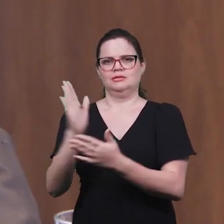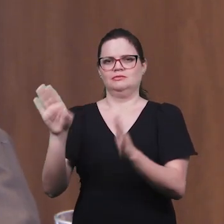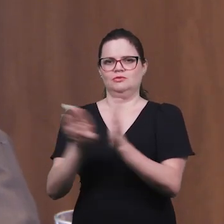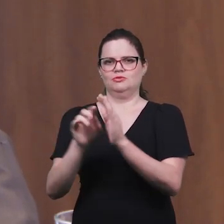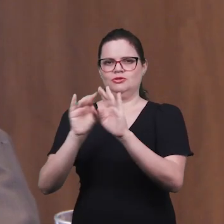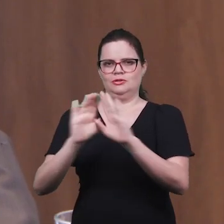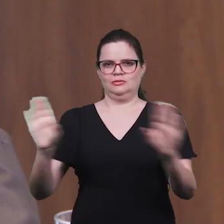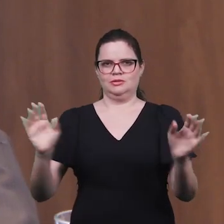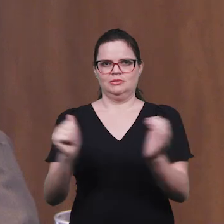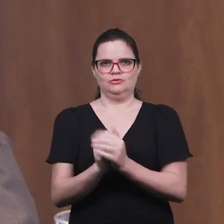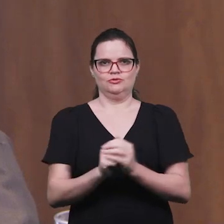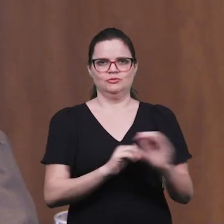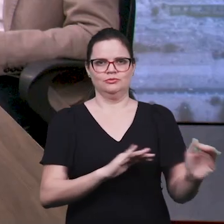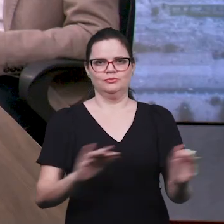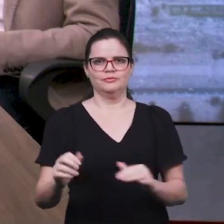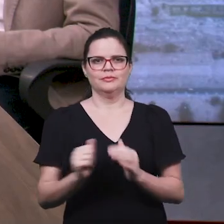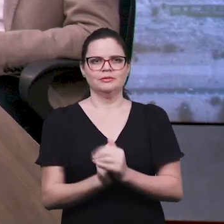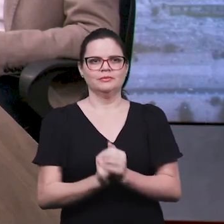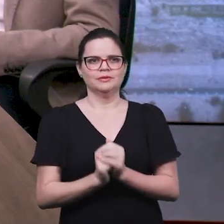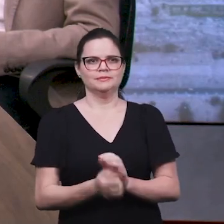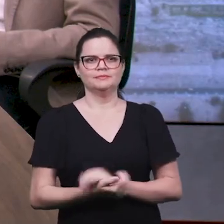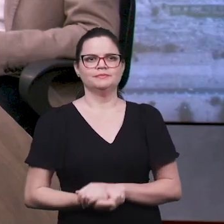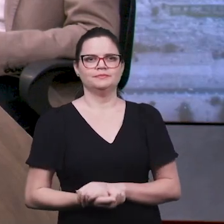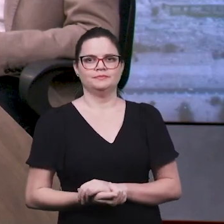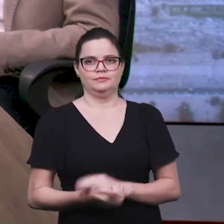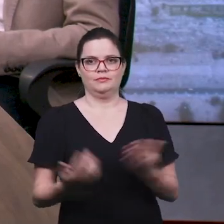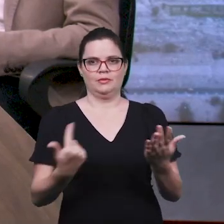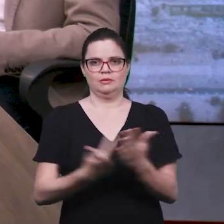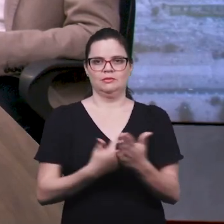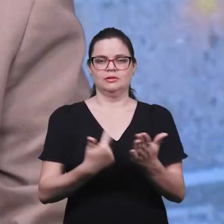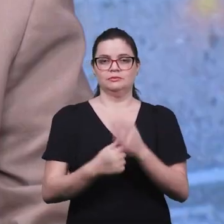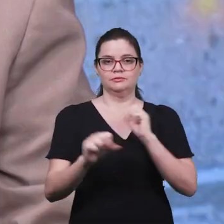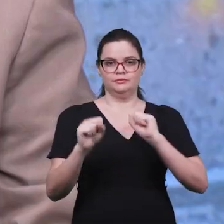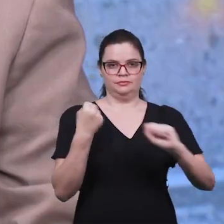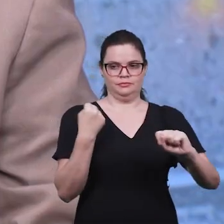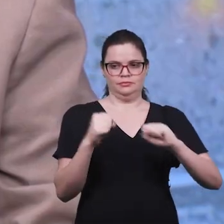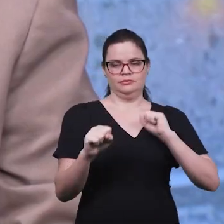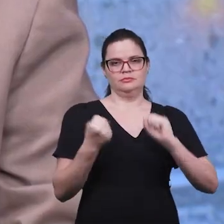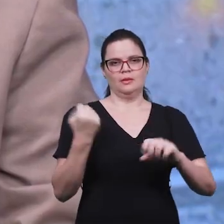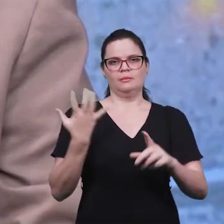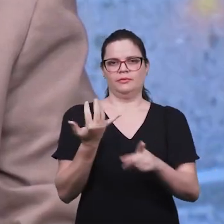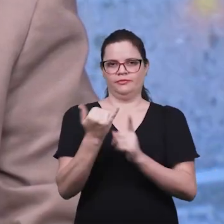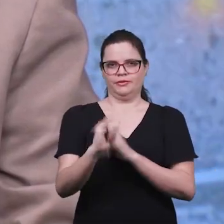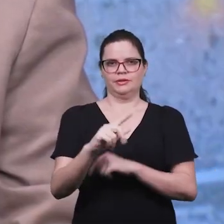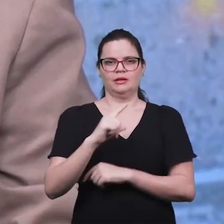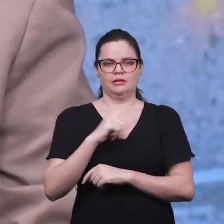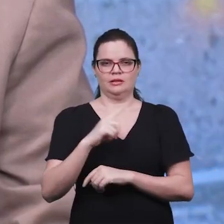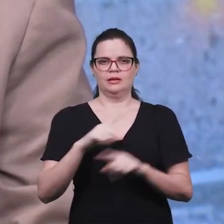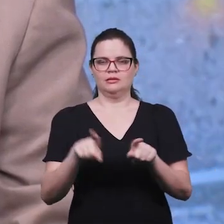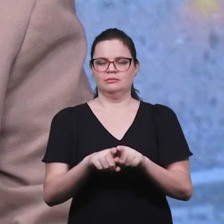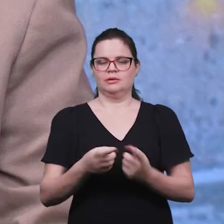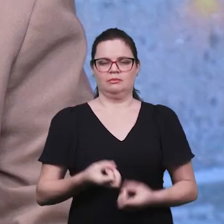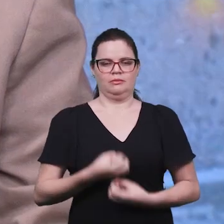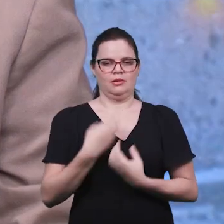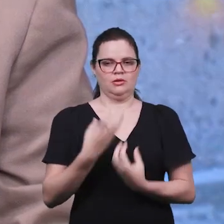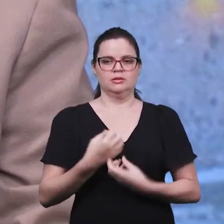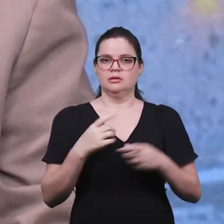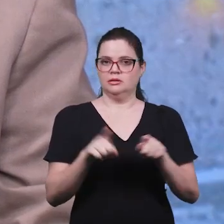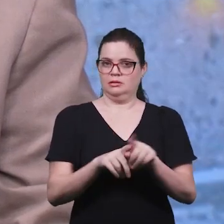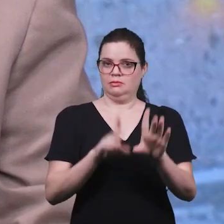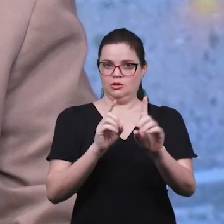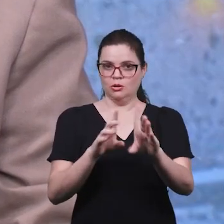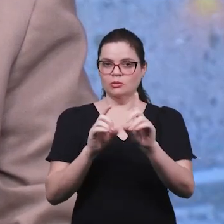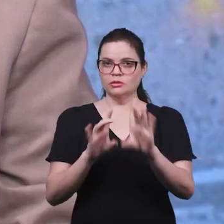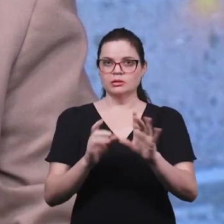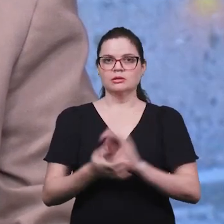lá. Amém. O livro de Salmos, ele é profético, poético e